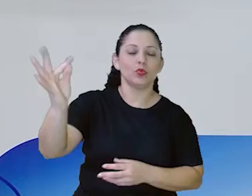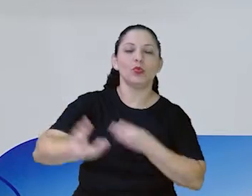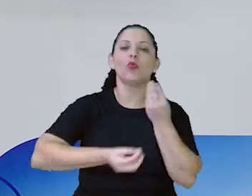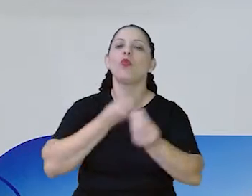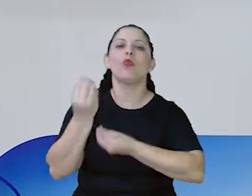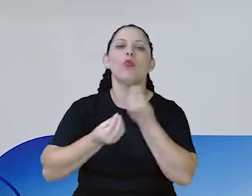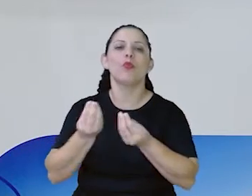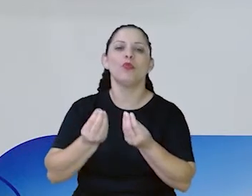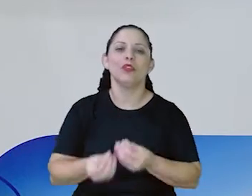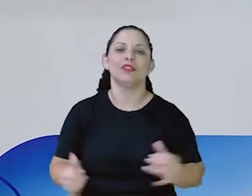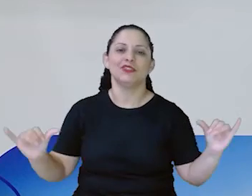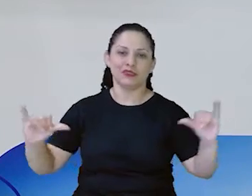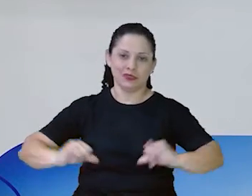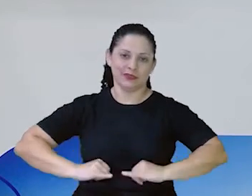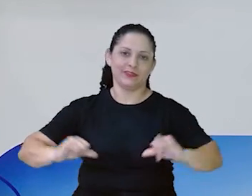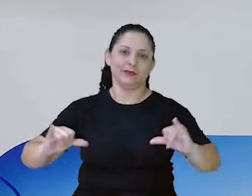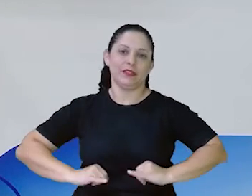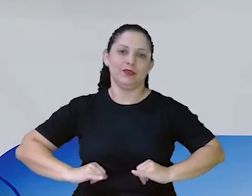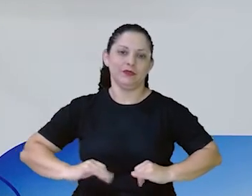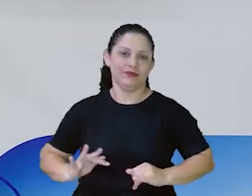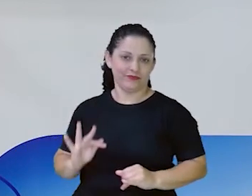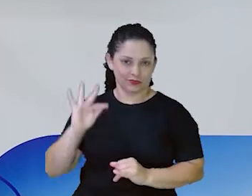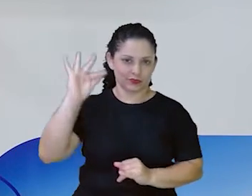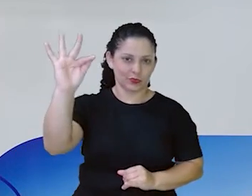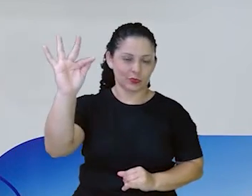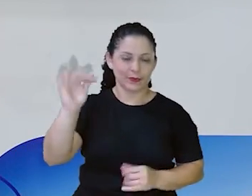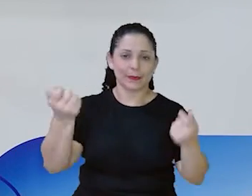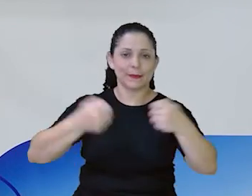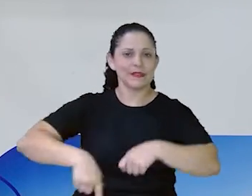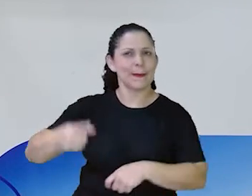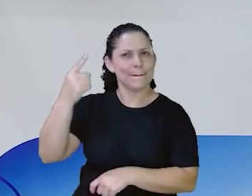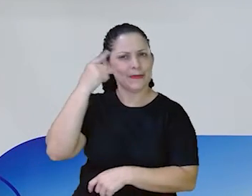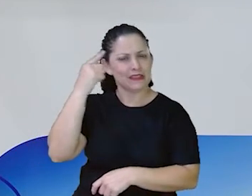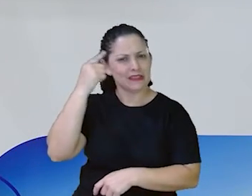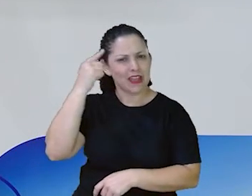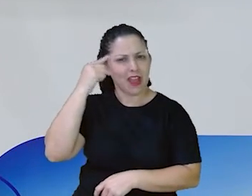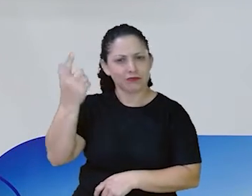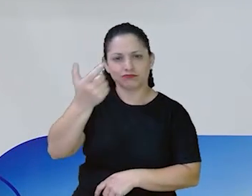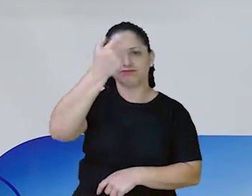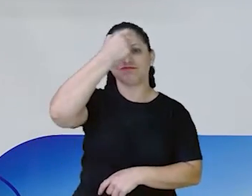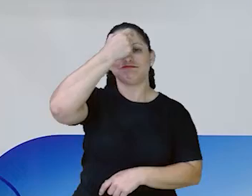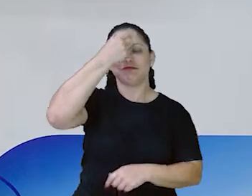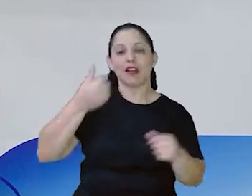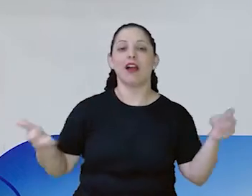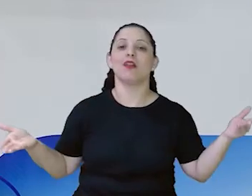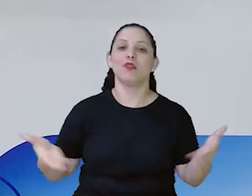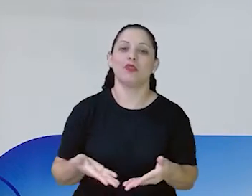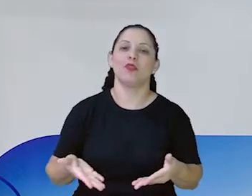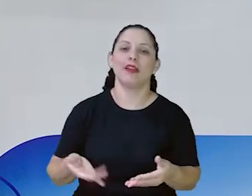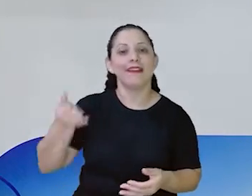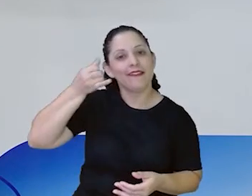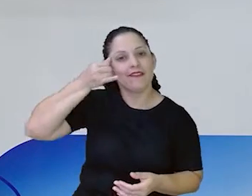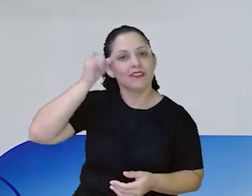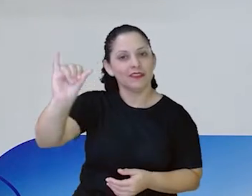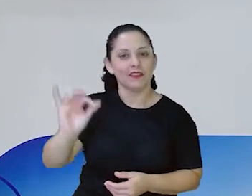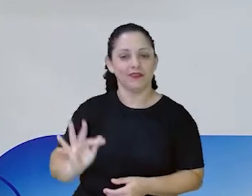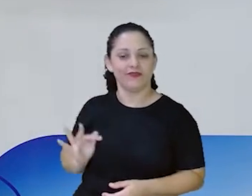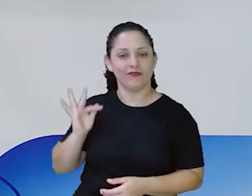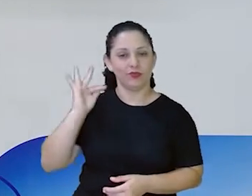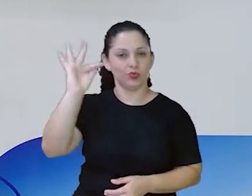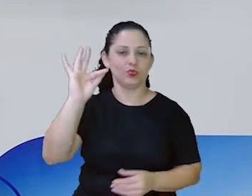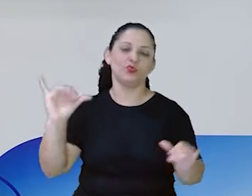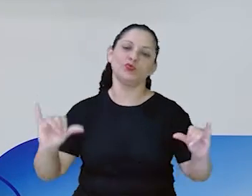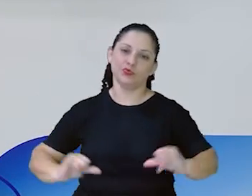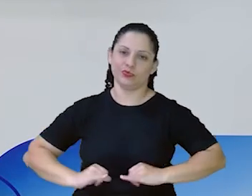muita gente vai sofrer mais ainda. Então a gente precisa pensar nisso agora, para que as gerações futuras